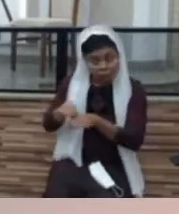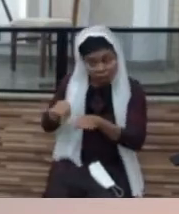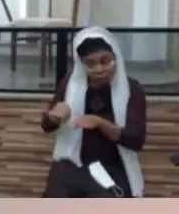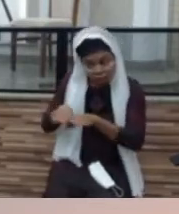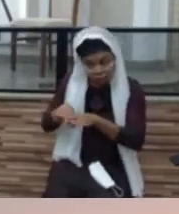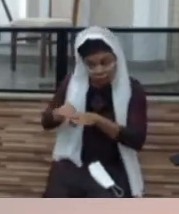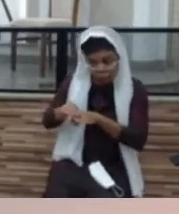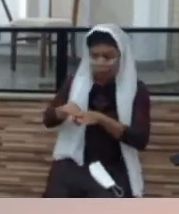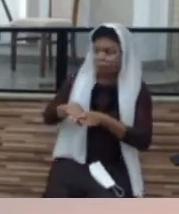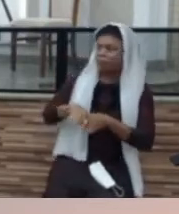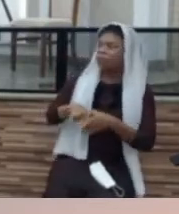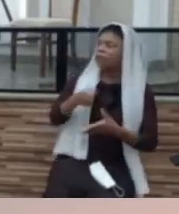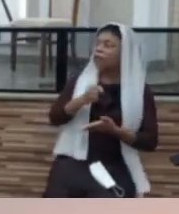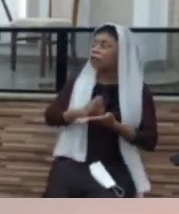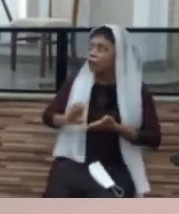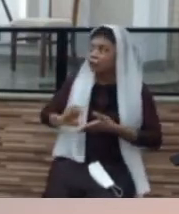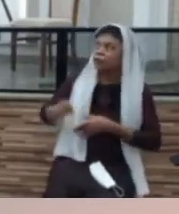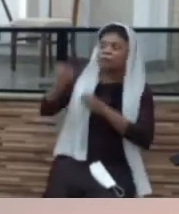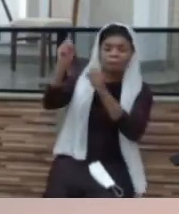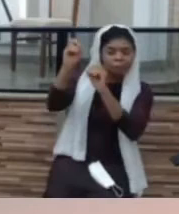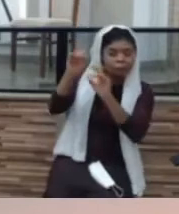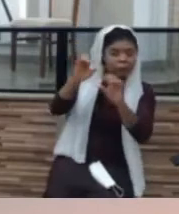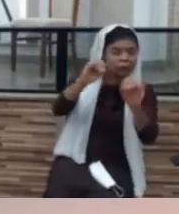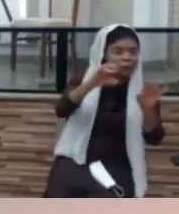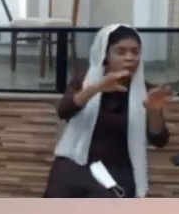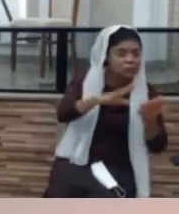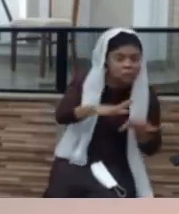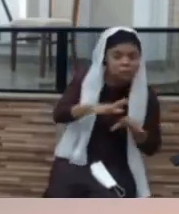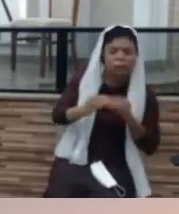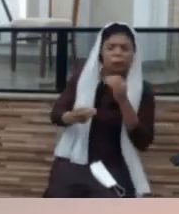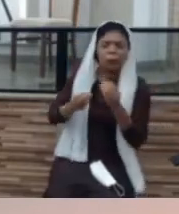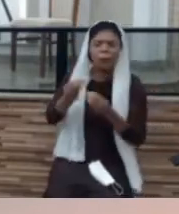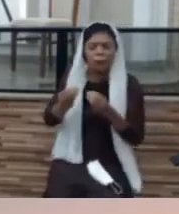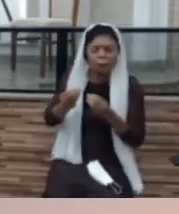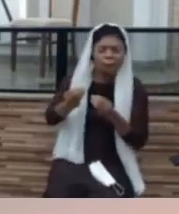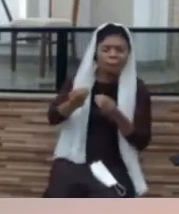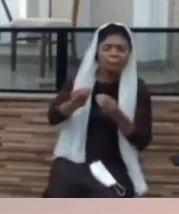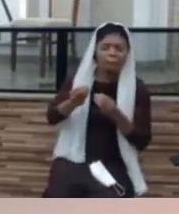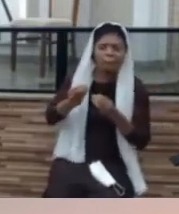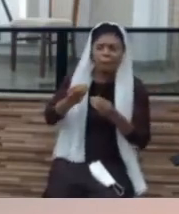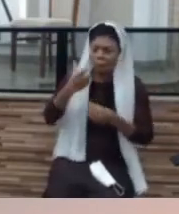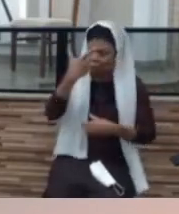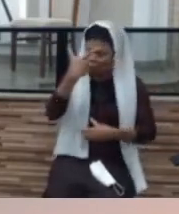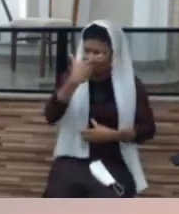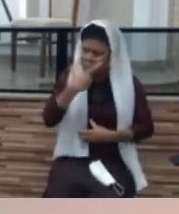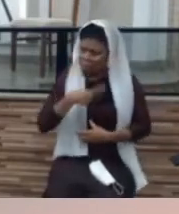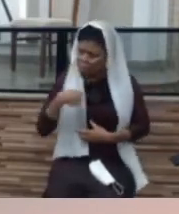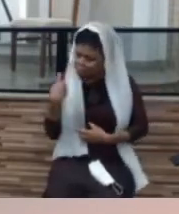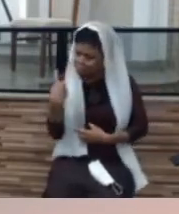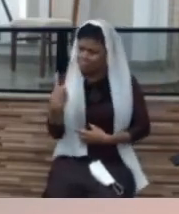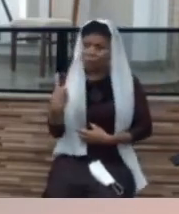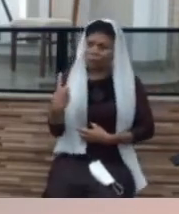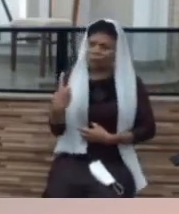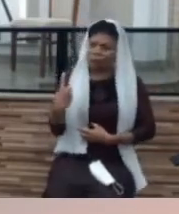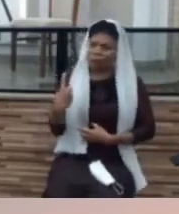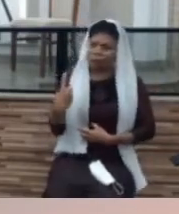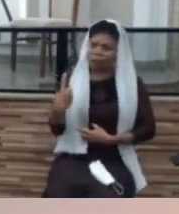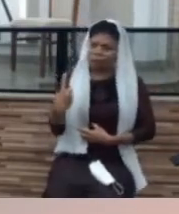escrito, há um só corpo, né, um só espírito e uma só esperança da vossa